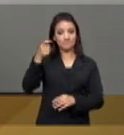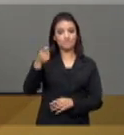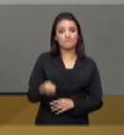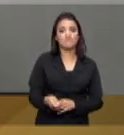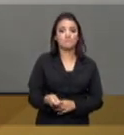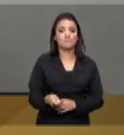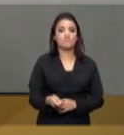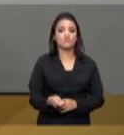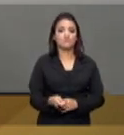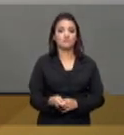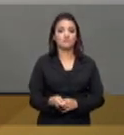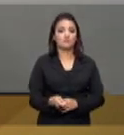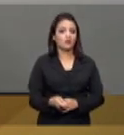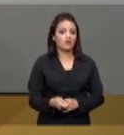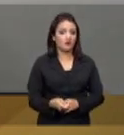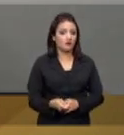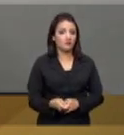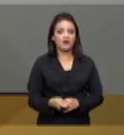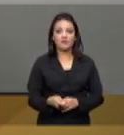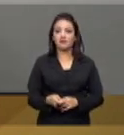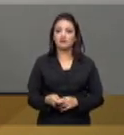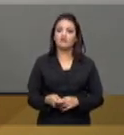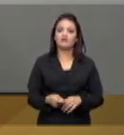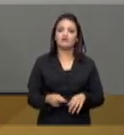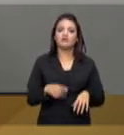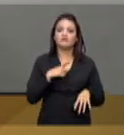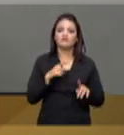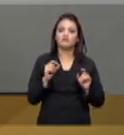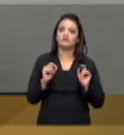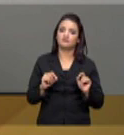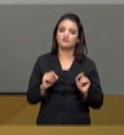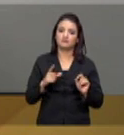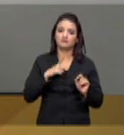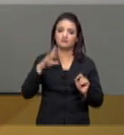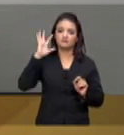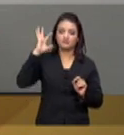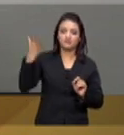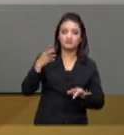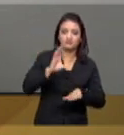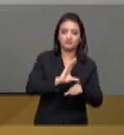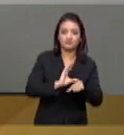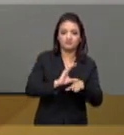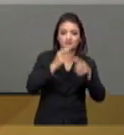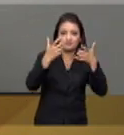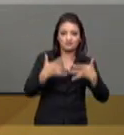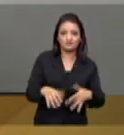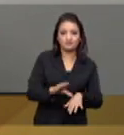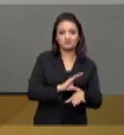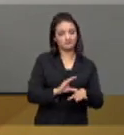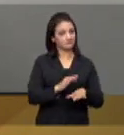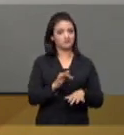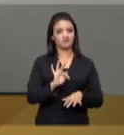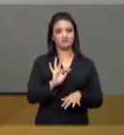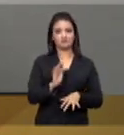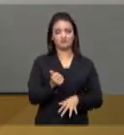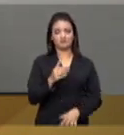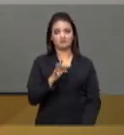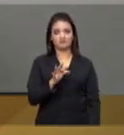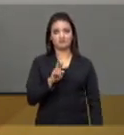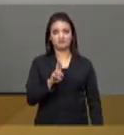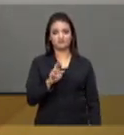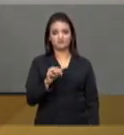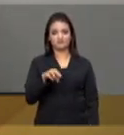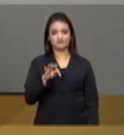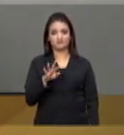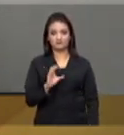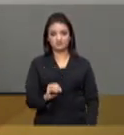julgado embargado foi no sentido de que, ao estabelecer a definição constitucional de faturamento, dele excluindo